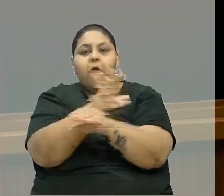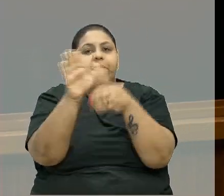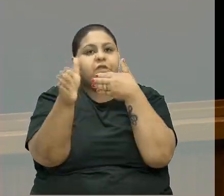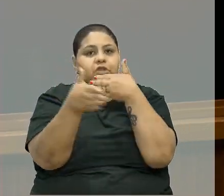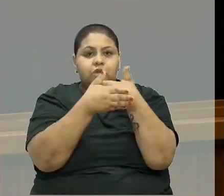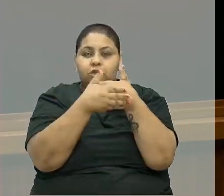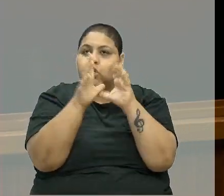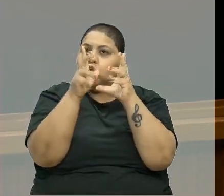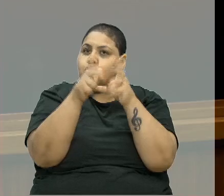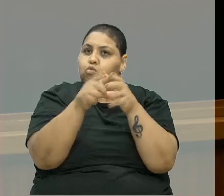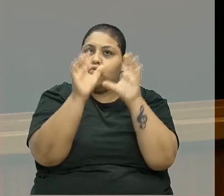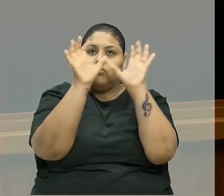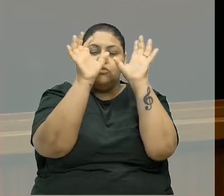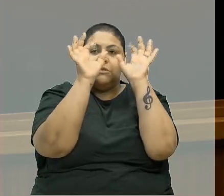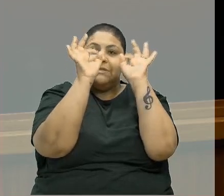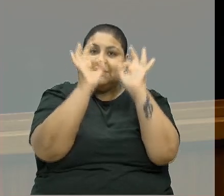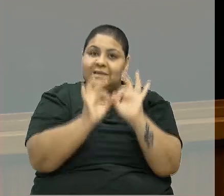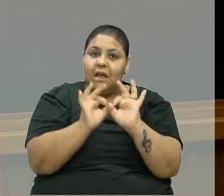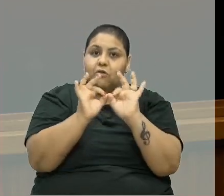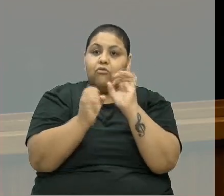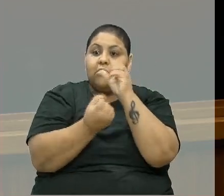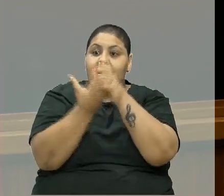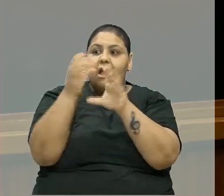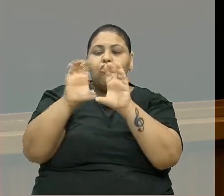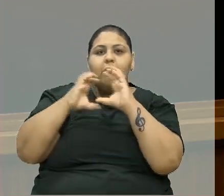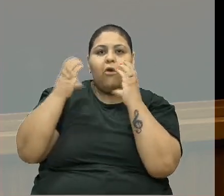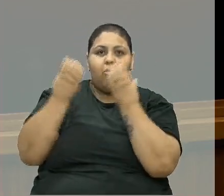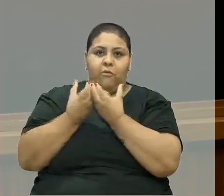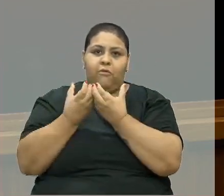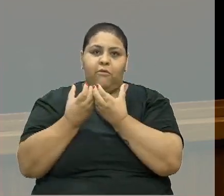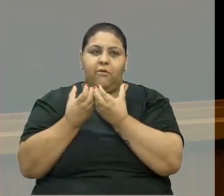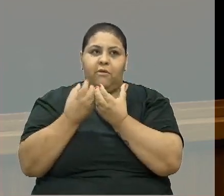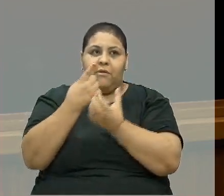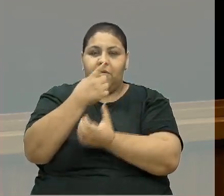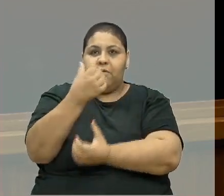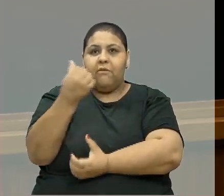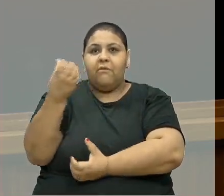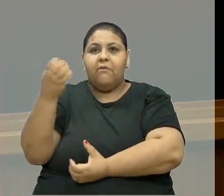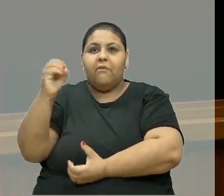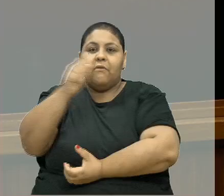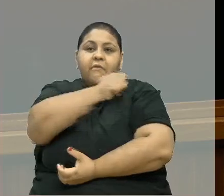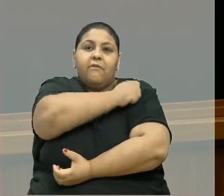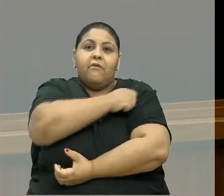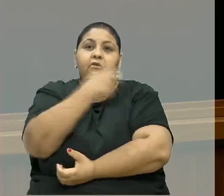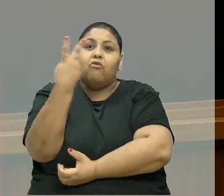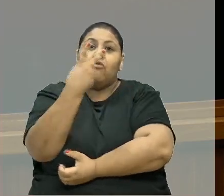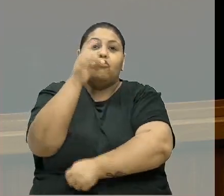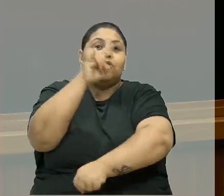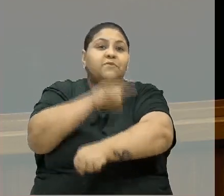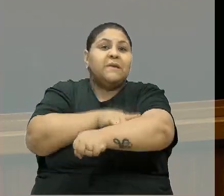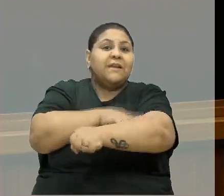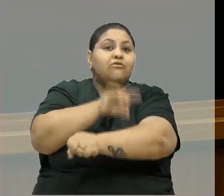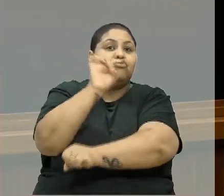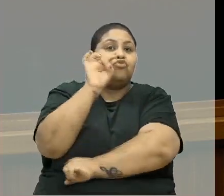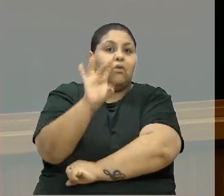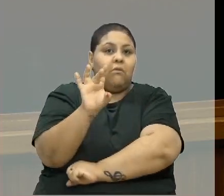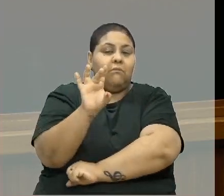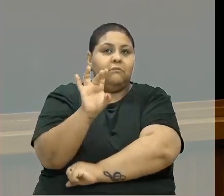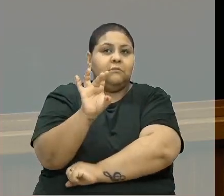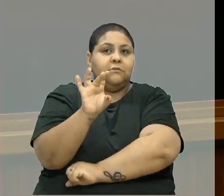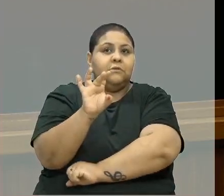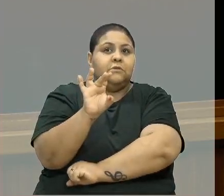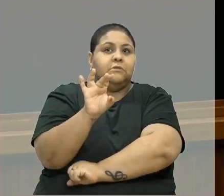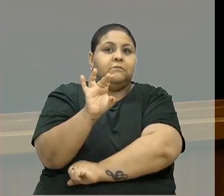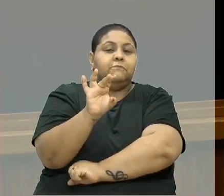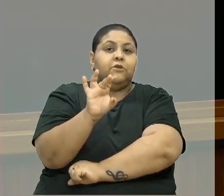fechada, tudo feito pela comunidade. E 160 alunos, 2 banheiros só. Então,